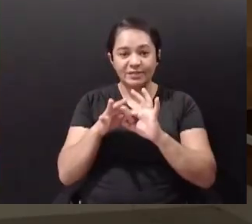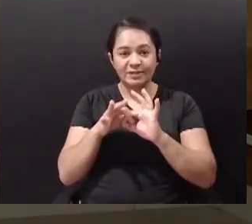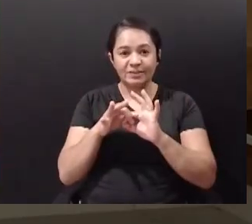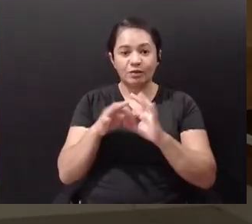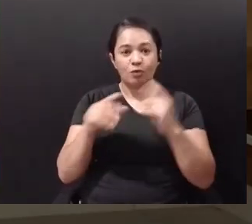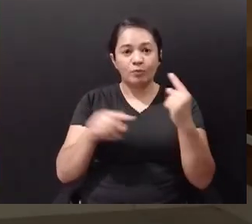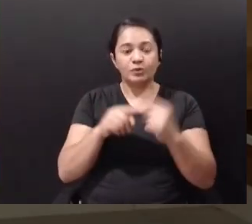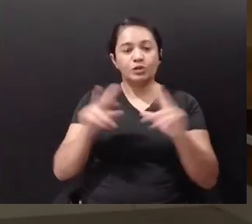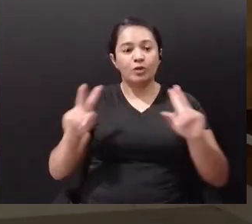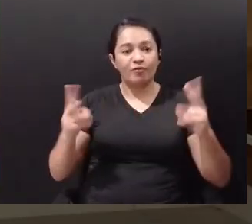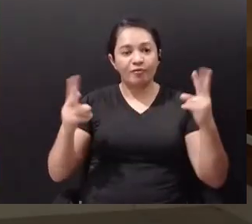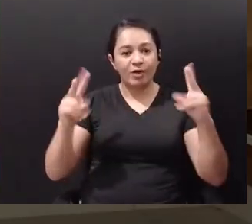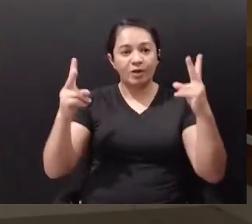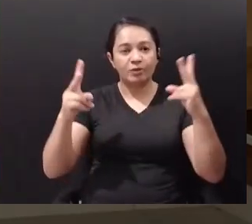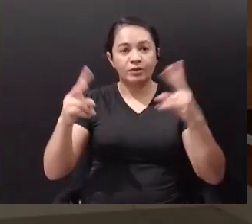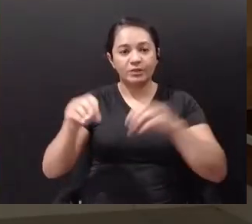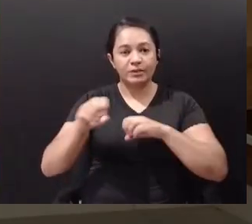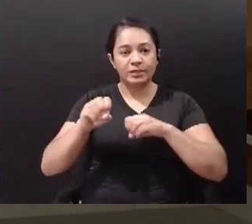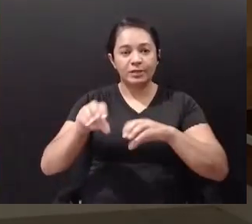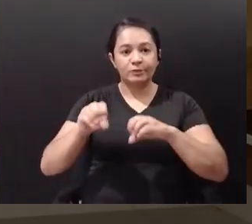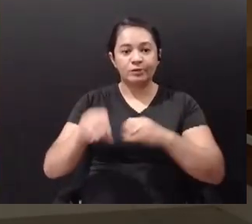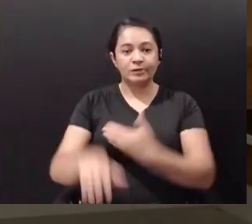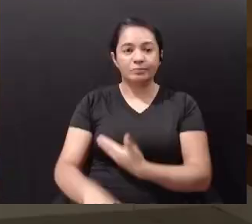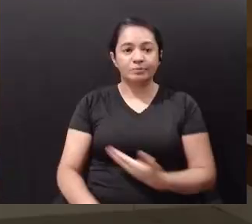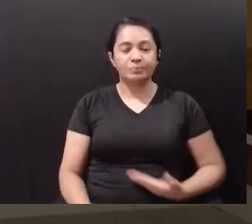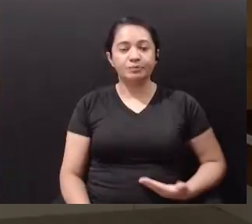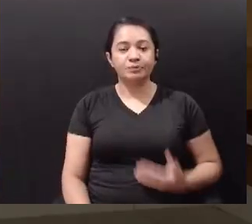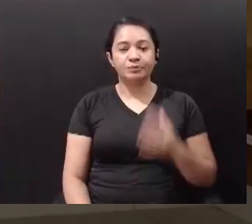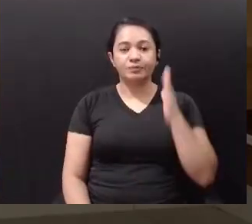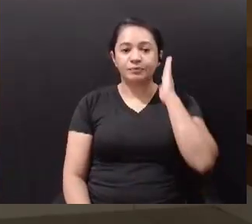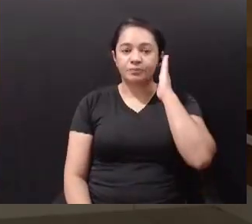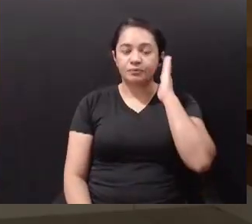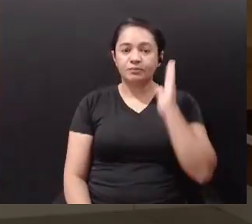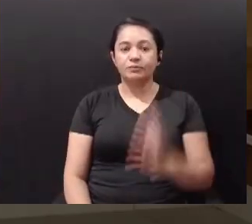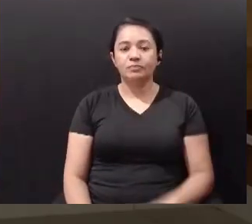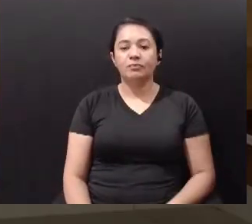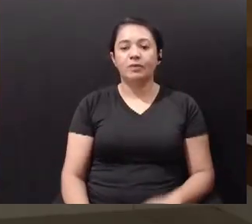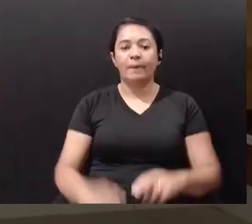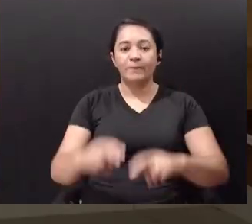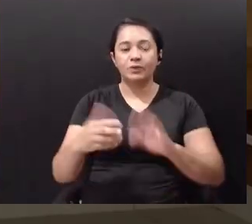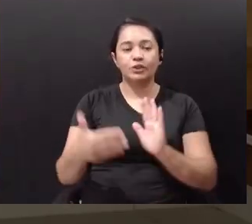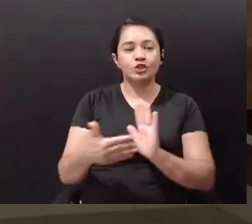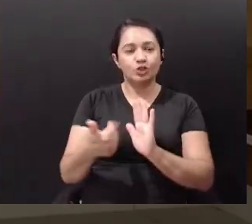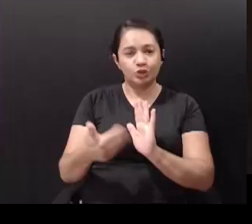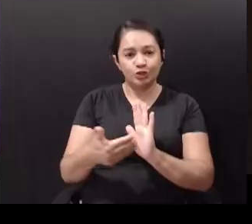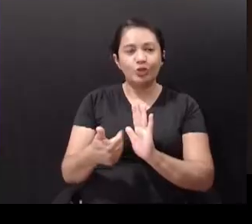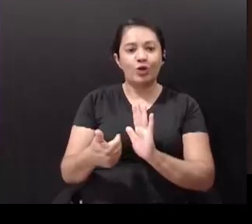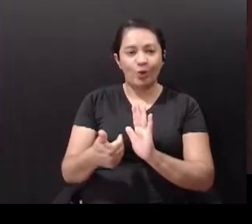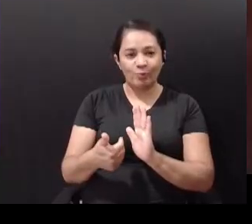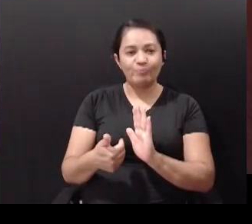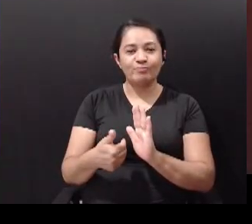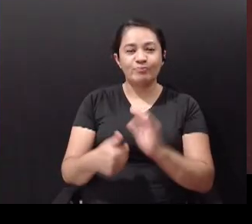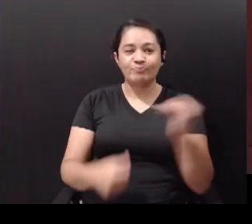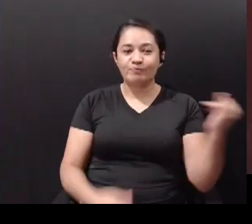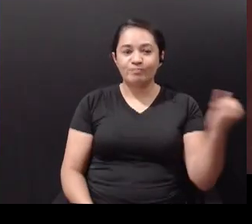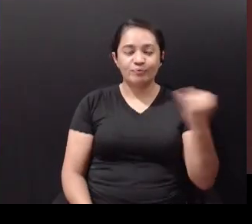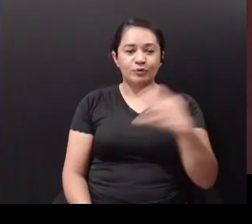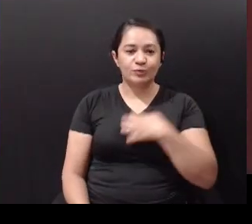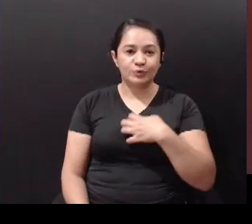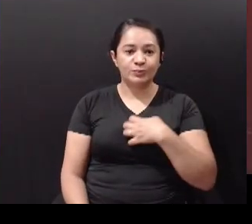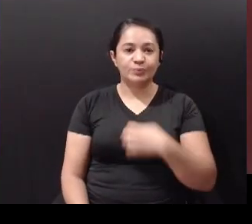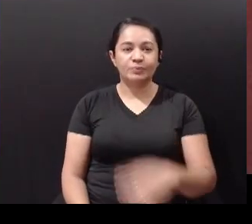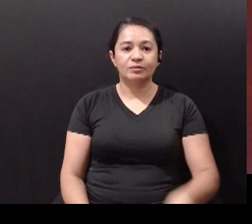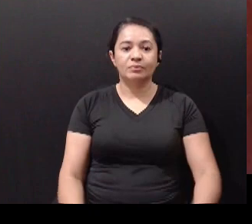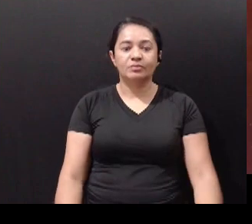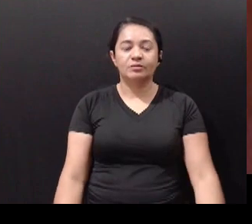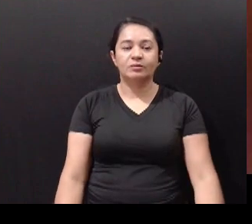da educação pública, sabe? E aí retirar essa subvenção era uma forma, né?